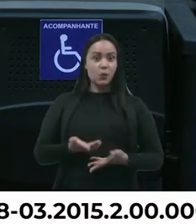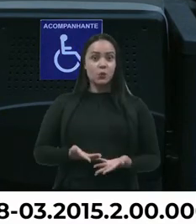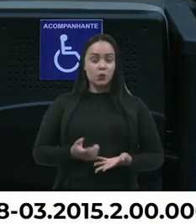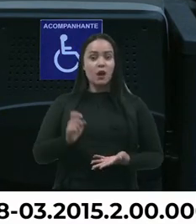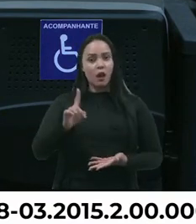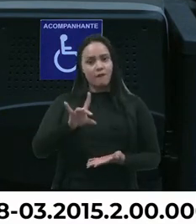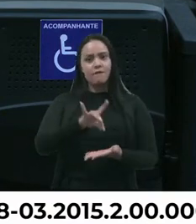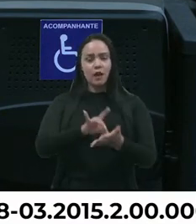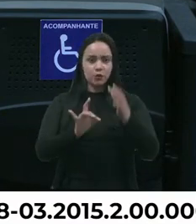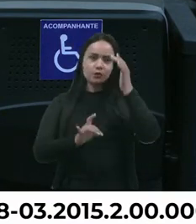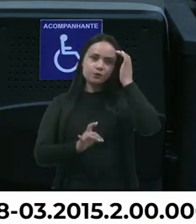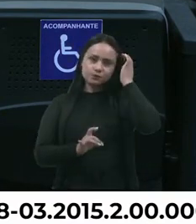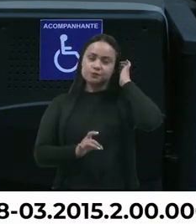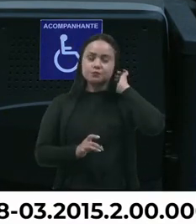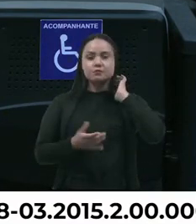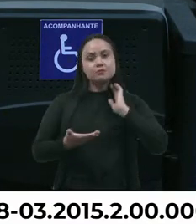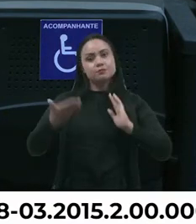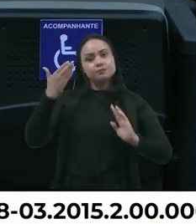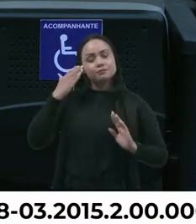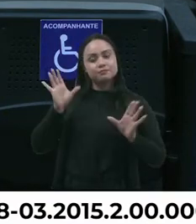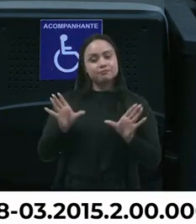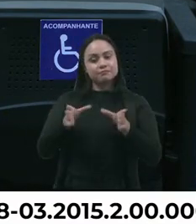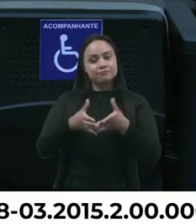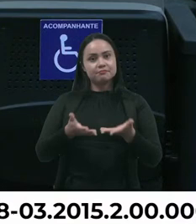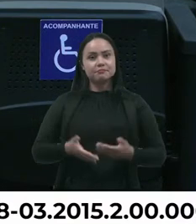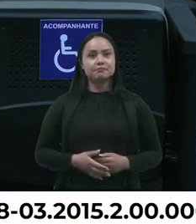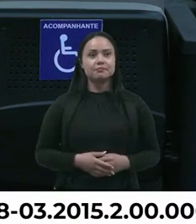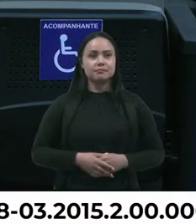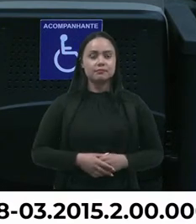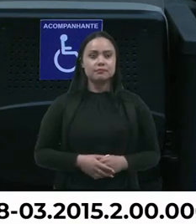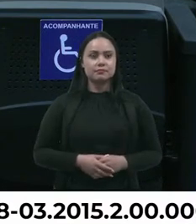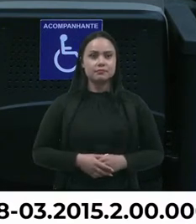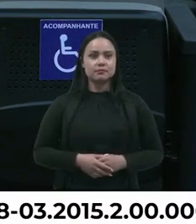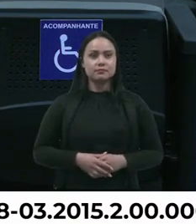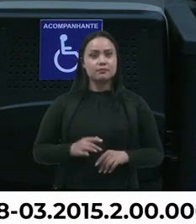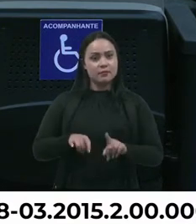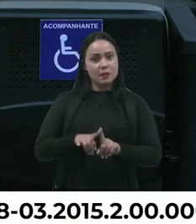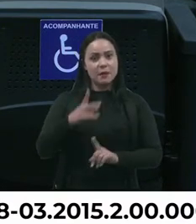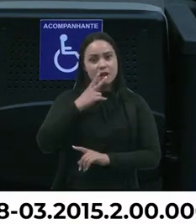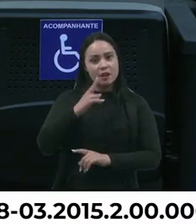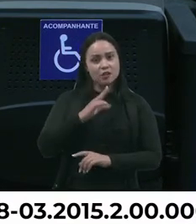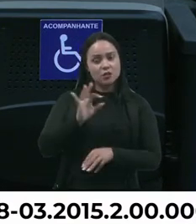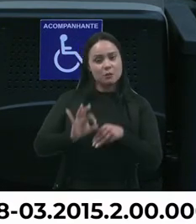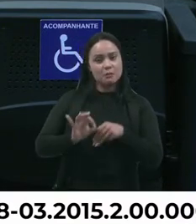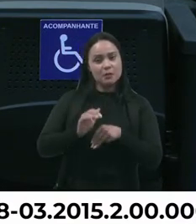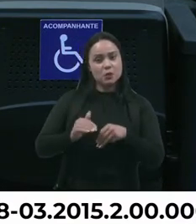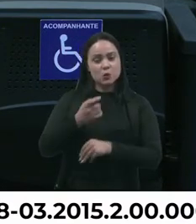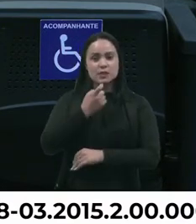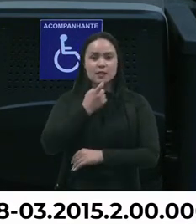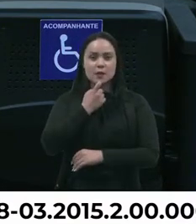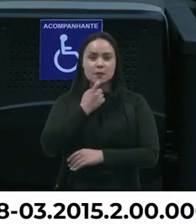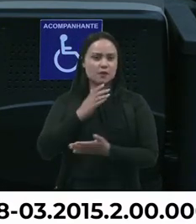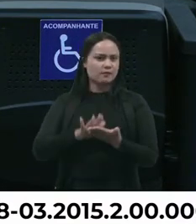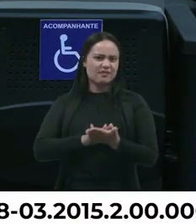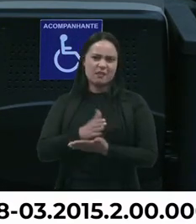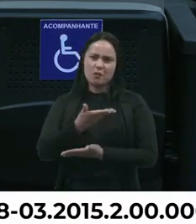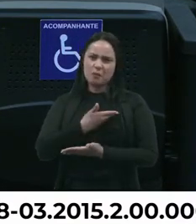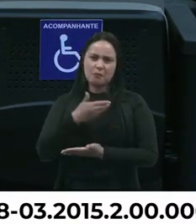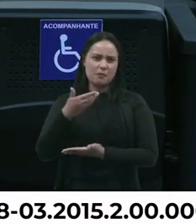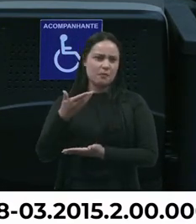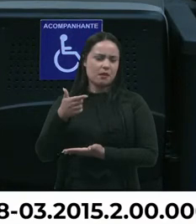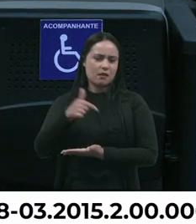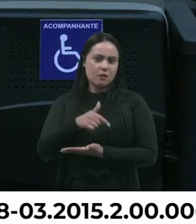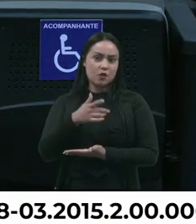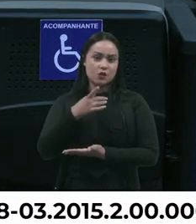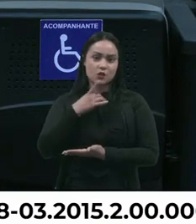de fato, uma premissa central. E também acho, ministro Salomão, que nenhum colega meu advogado